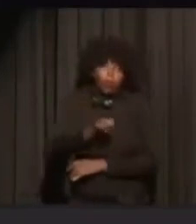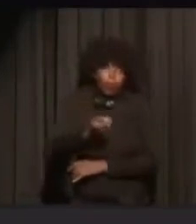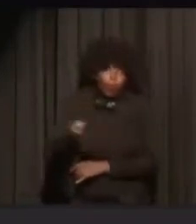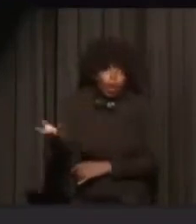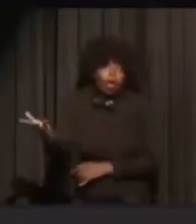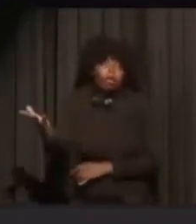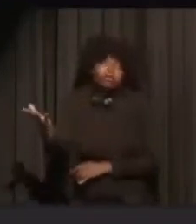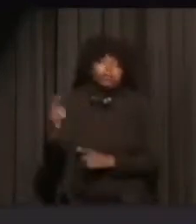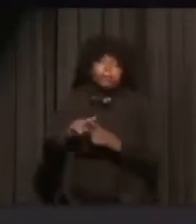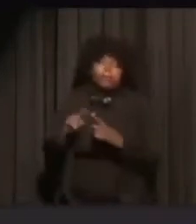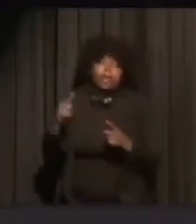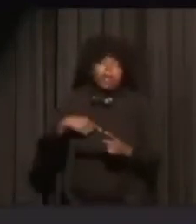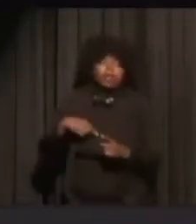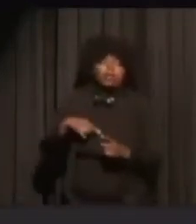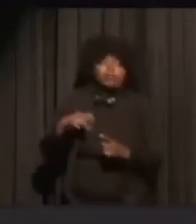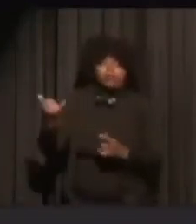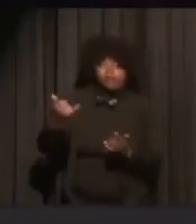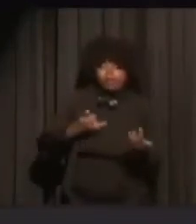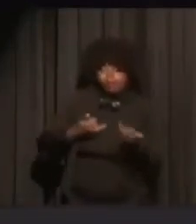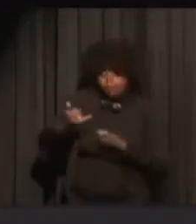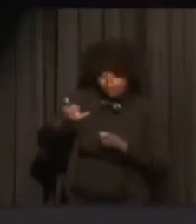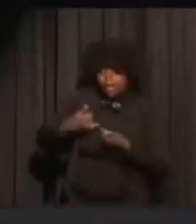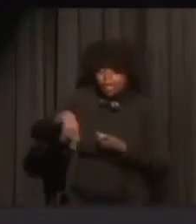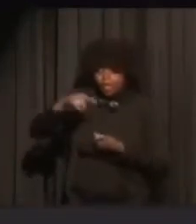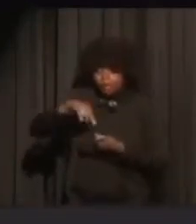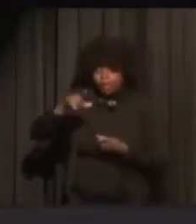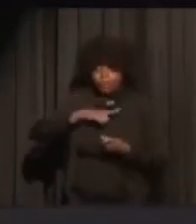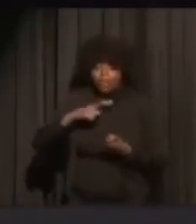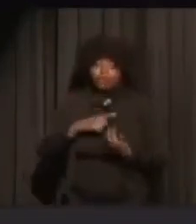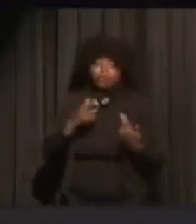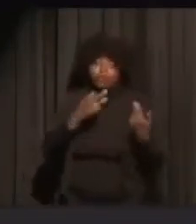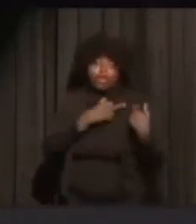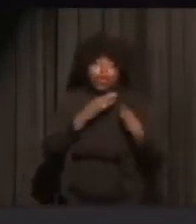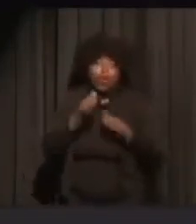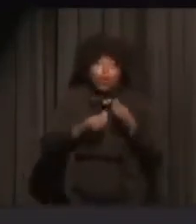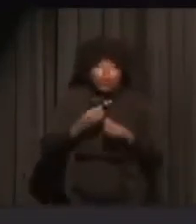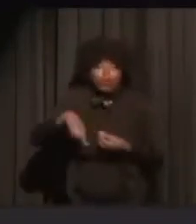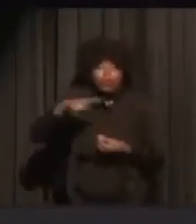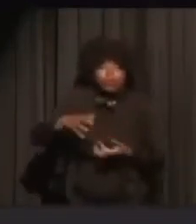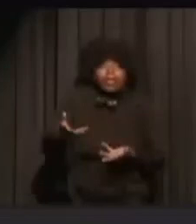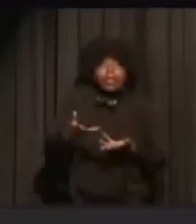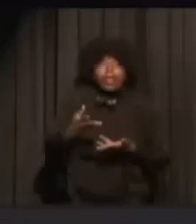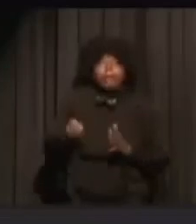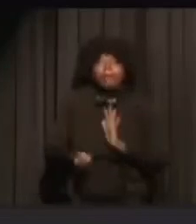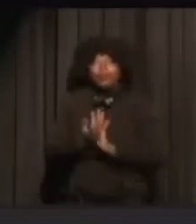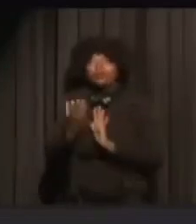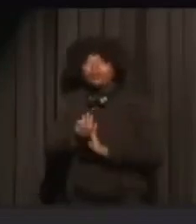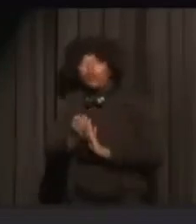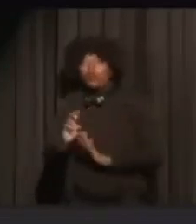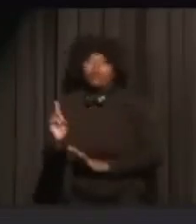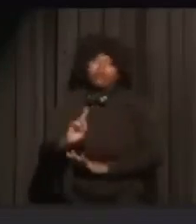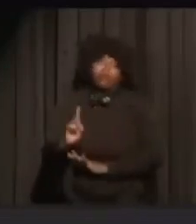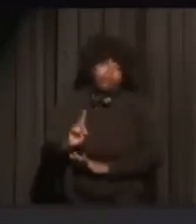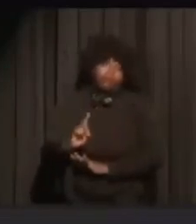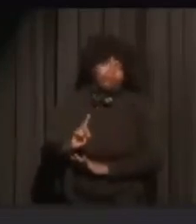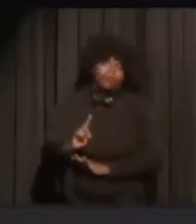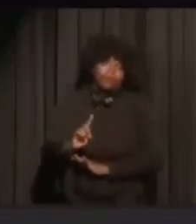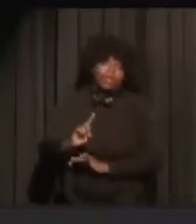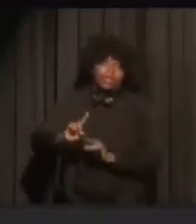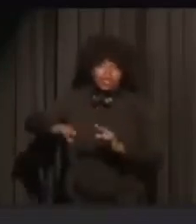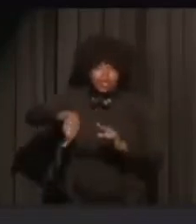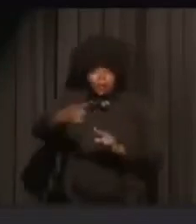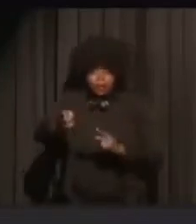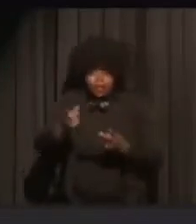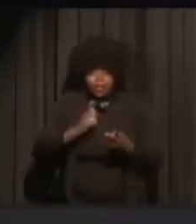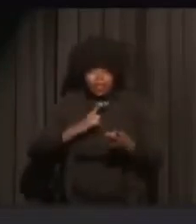confirmação nos colocará responsabilidade de decidir como estado brasileiro se queremos de fato produzir ou não e ao produzir uma terceira